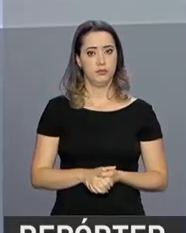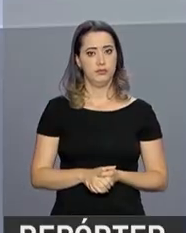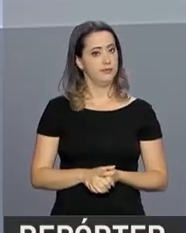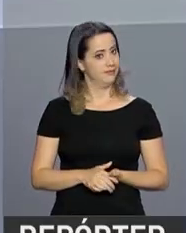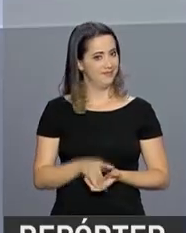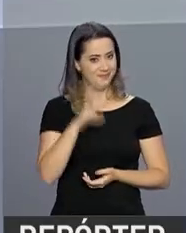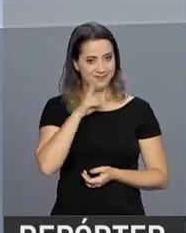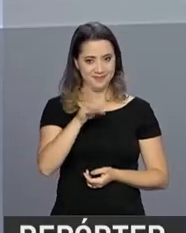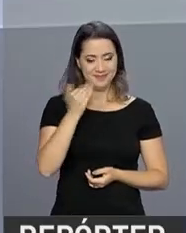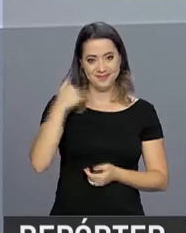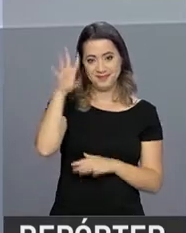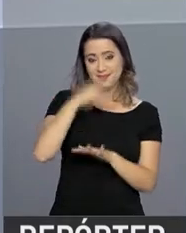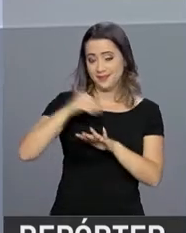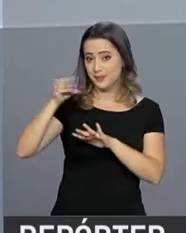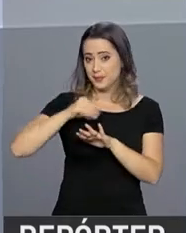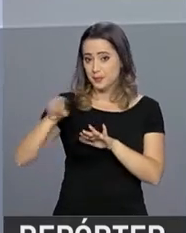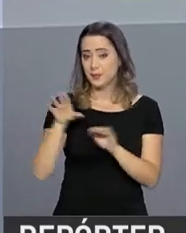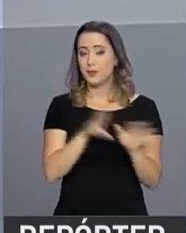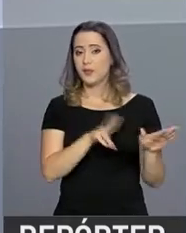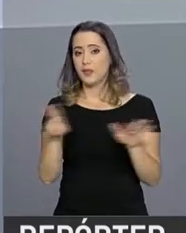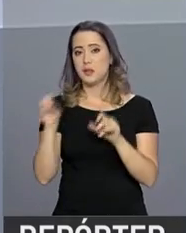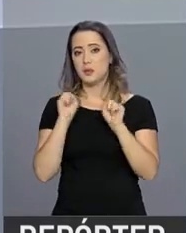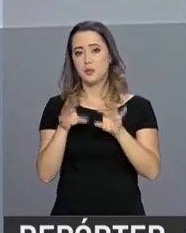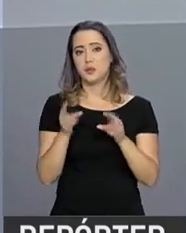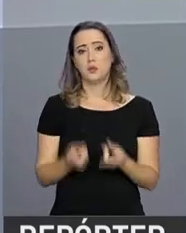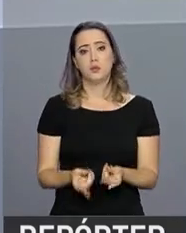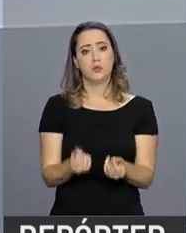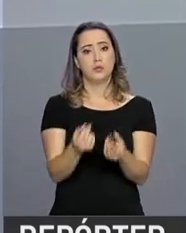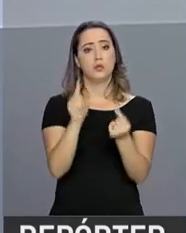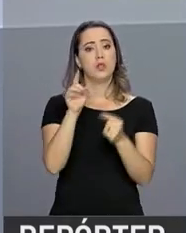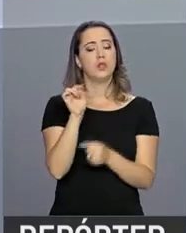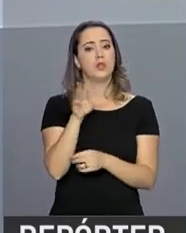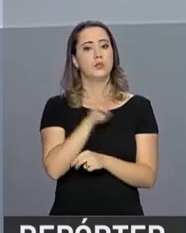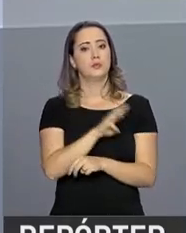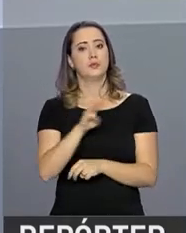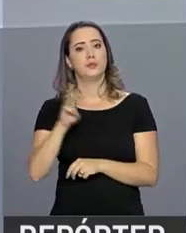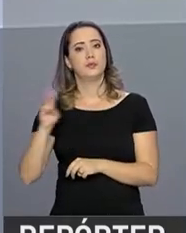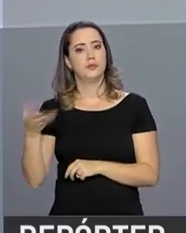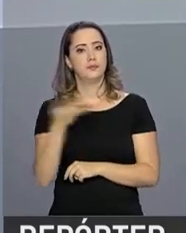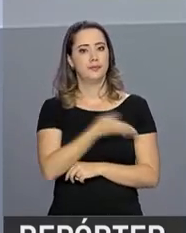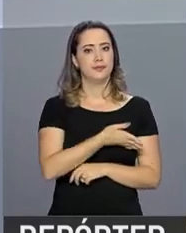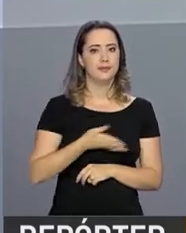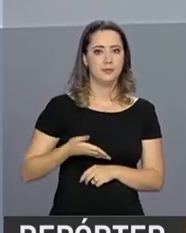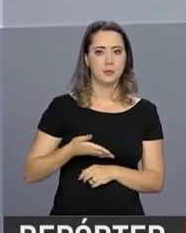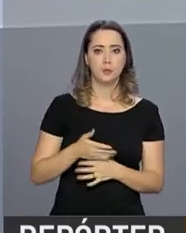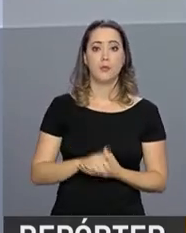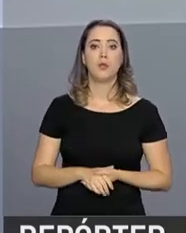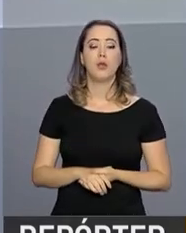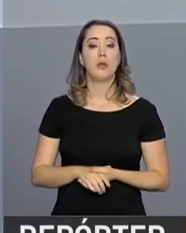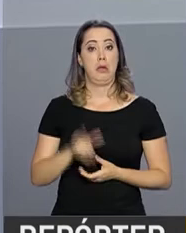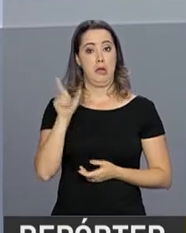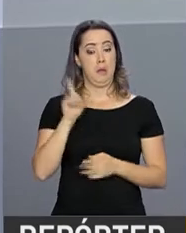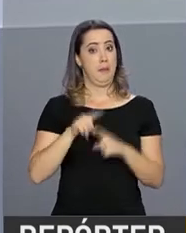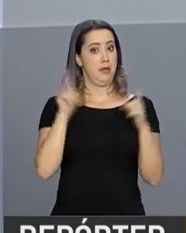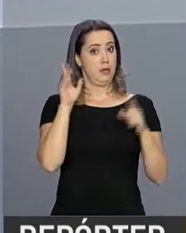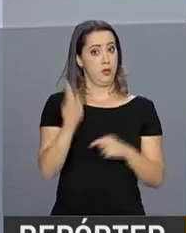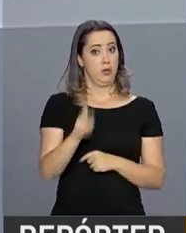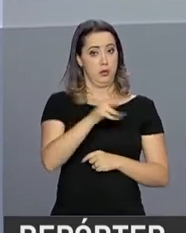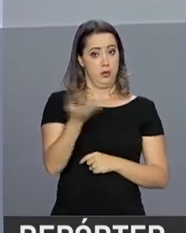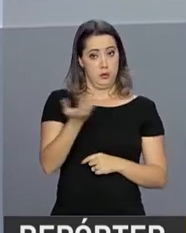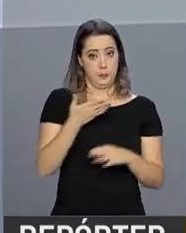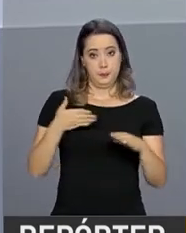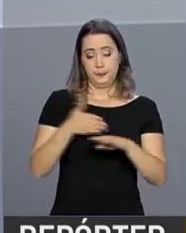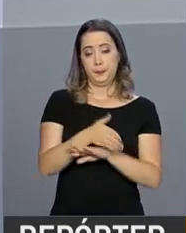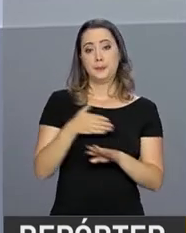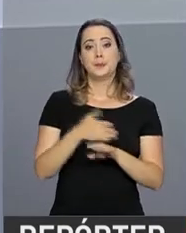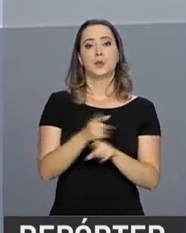Para acompanhar as informações sobre a Semana de Educação Financeira, é só acessar a página do evento. Já os professores que quiserem